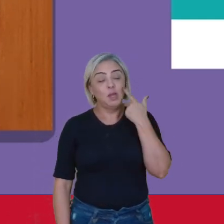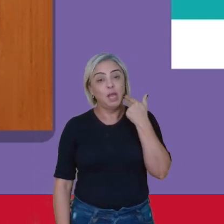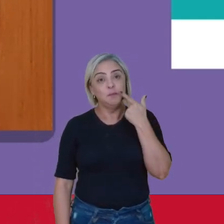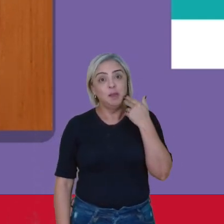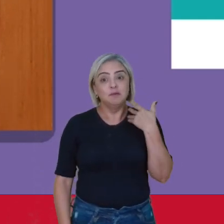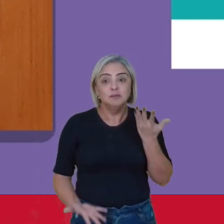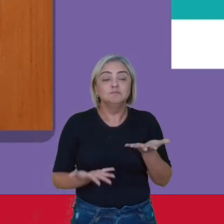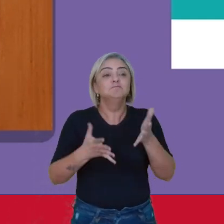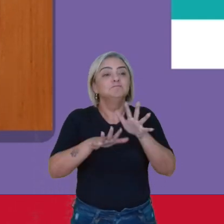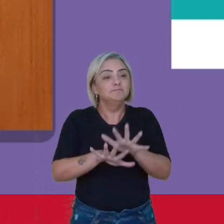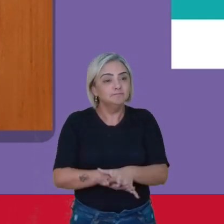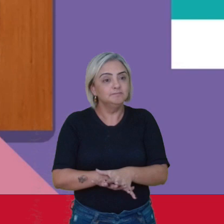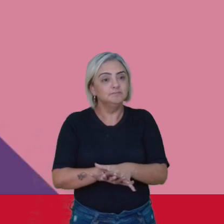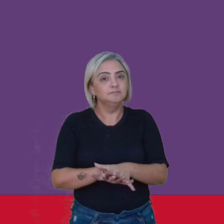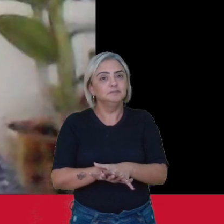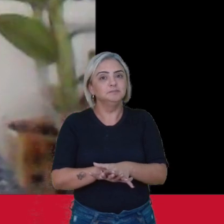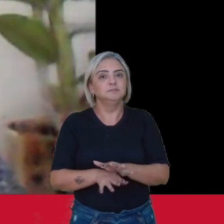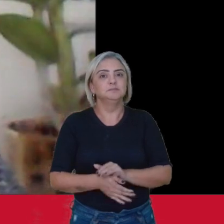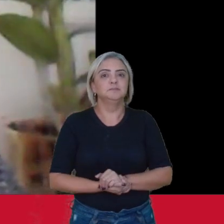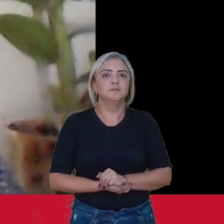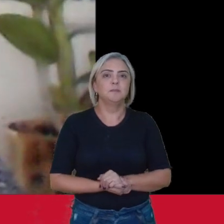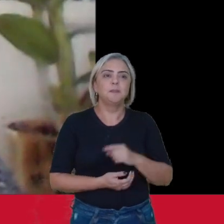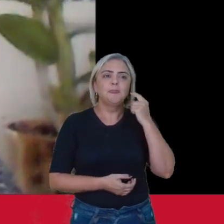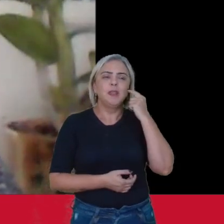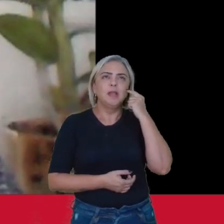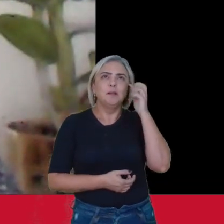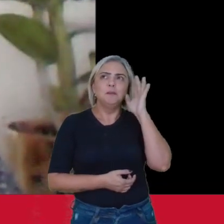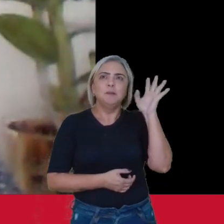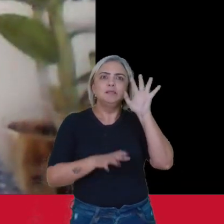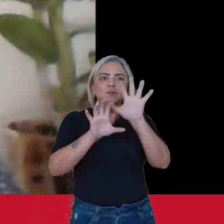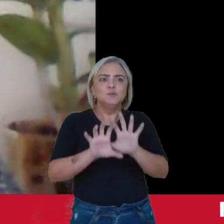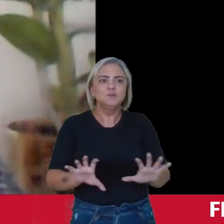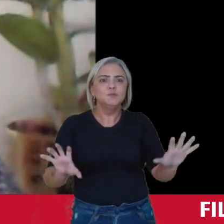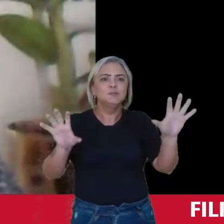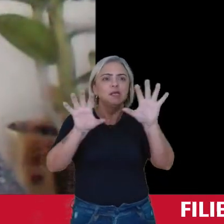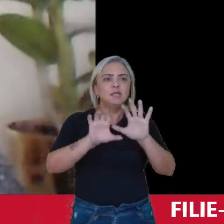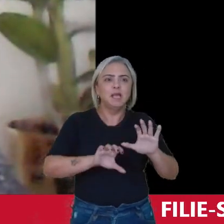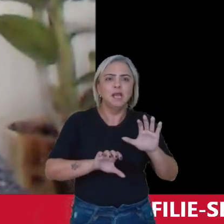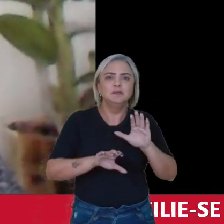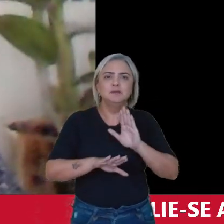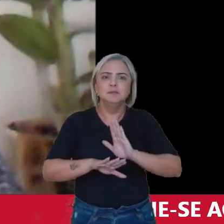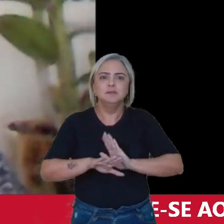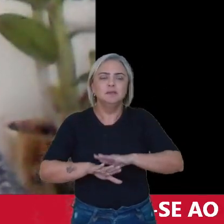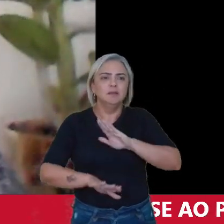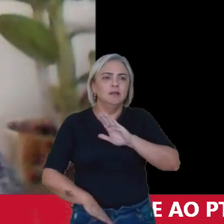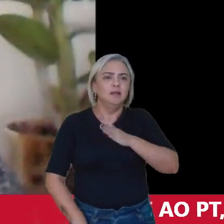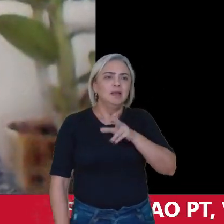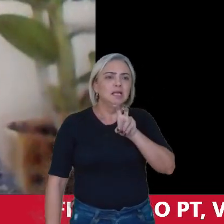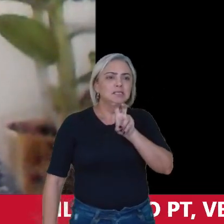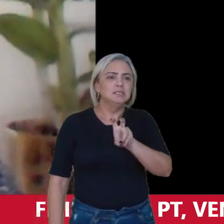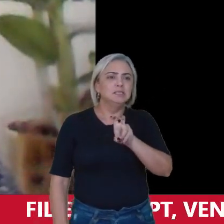se engajavam muito. Imaginem que num cenário de mais de cerca de